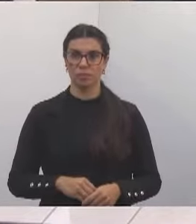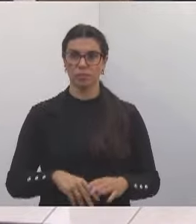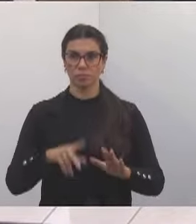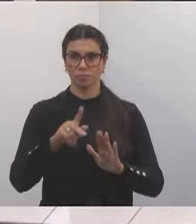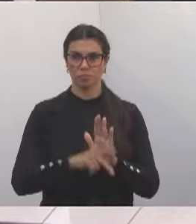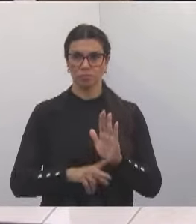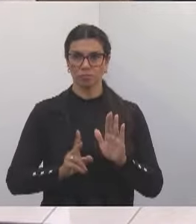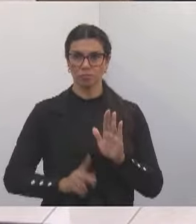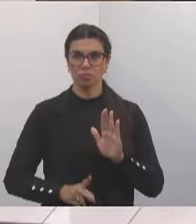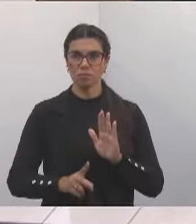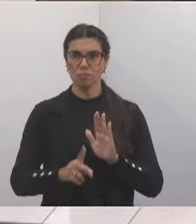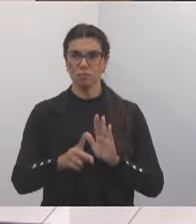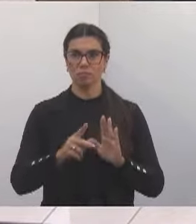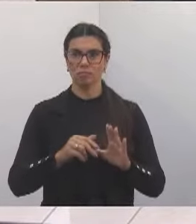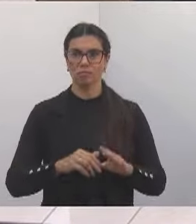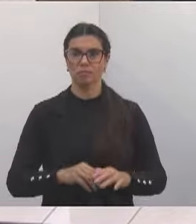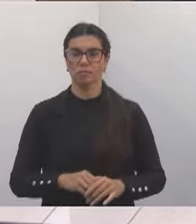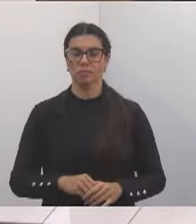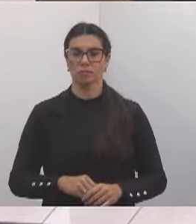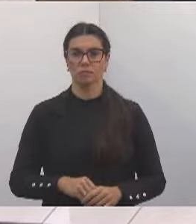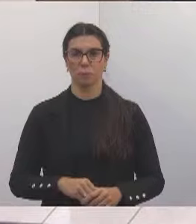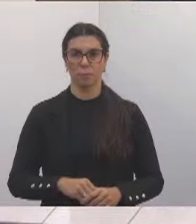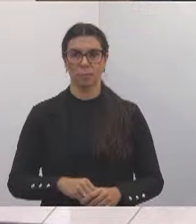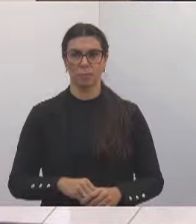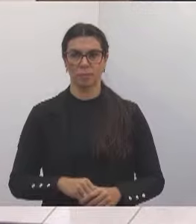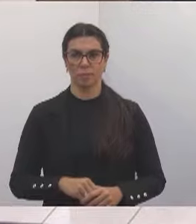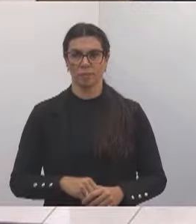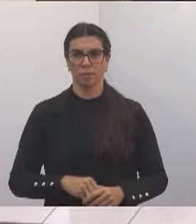Projeto continua em discussão.